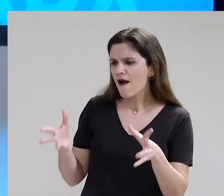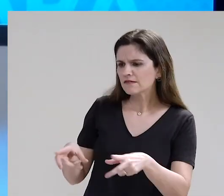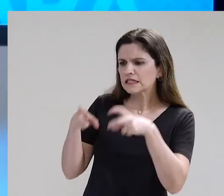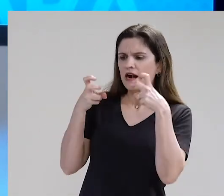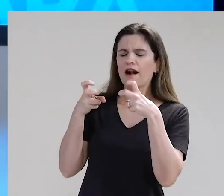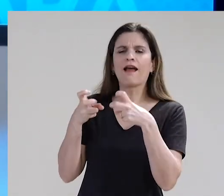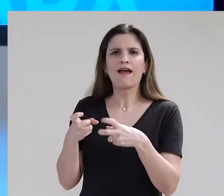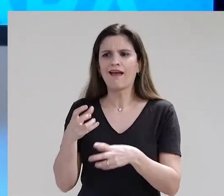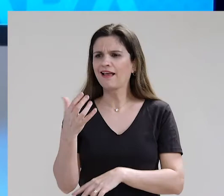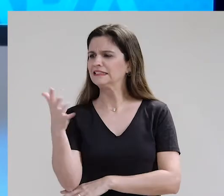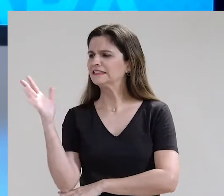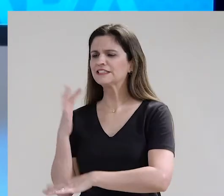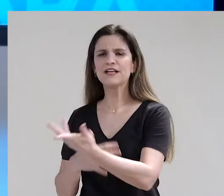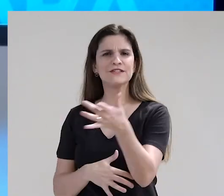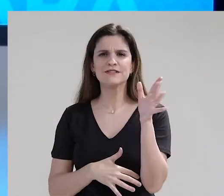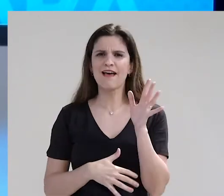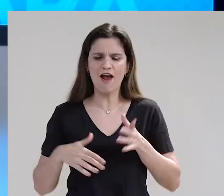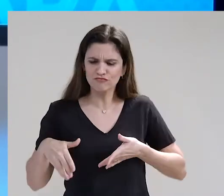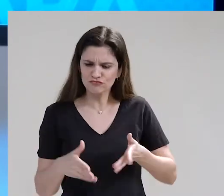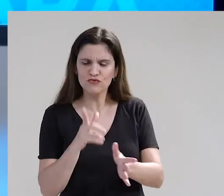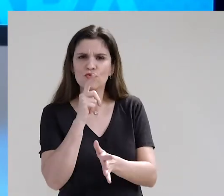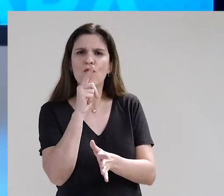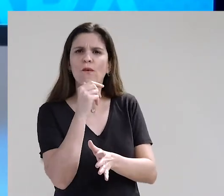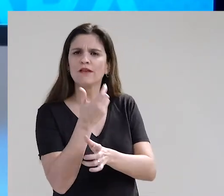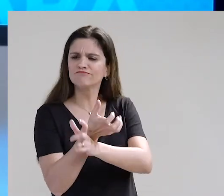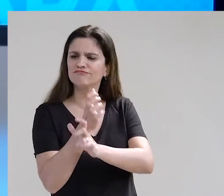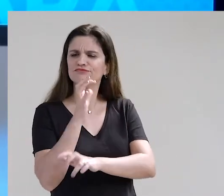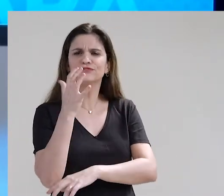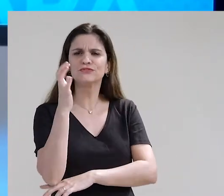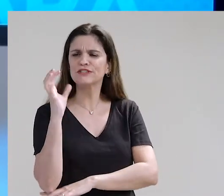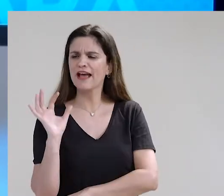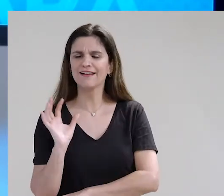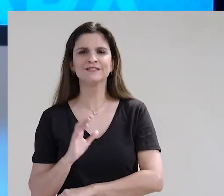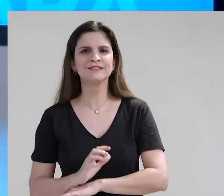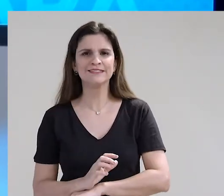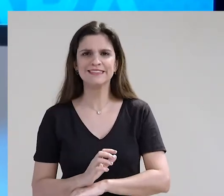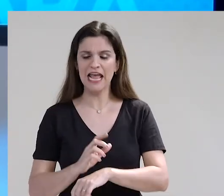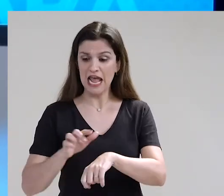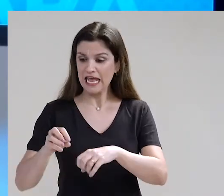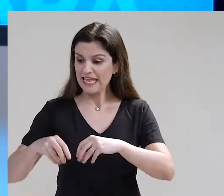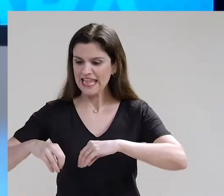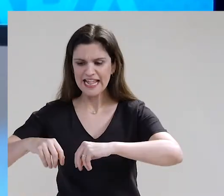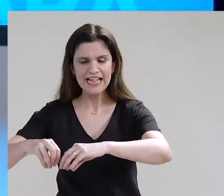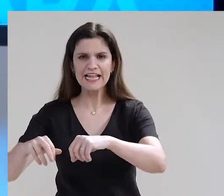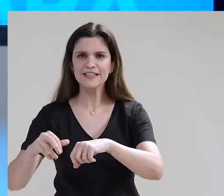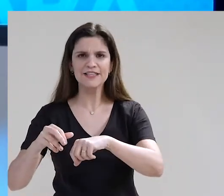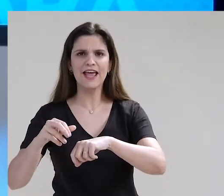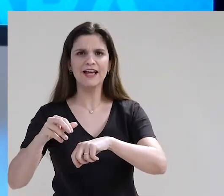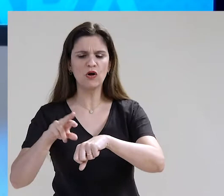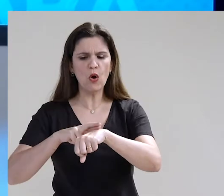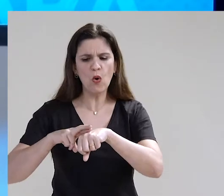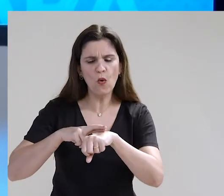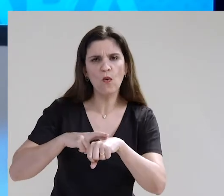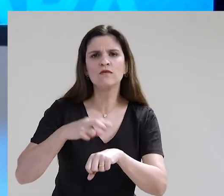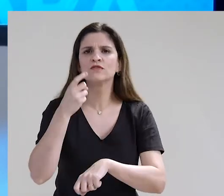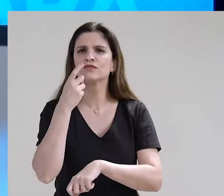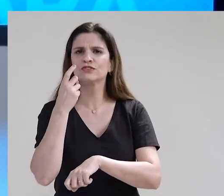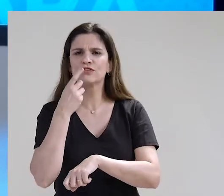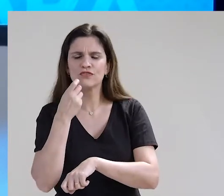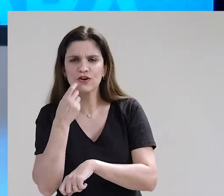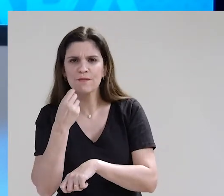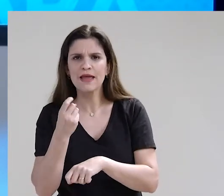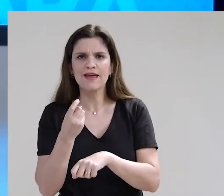pastagens nativas e as águas cristalinas na região dos Cerrados. Por causa da cor da terra roxa ou